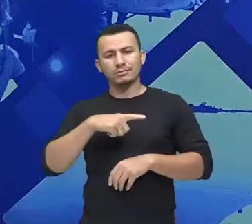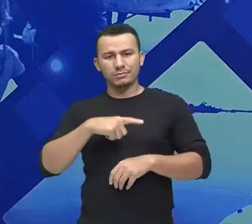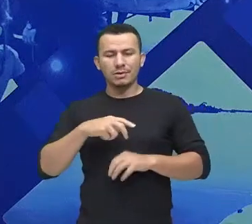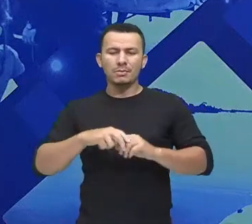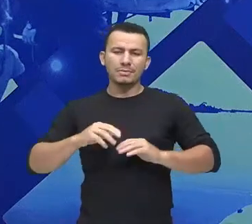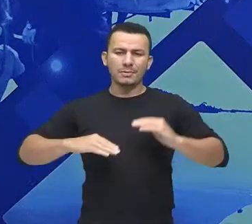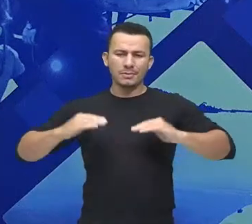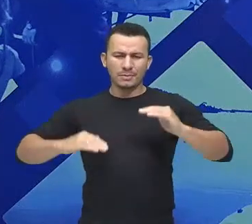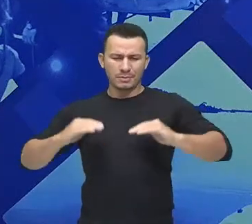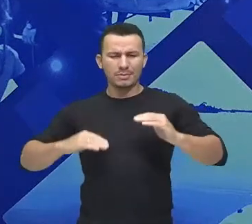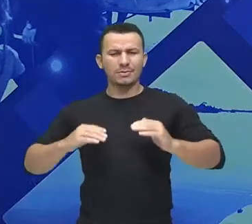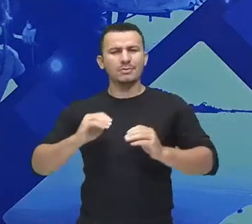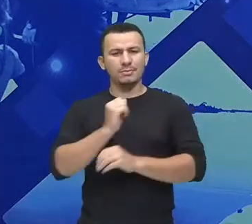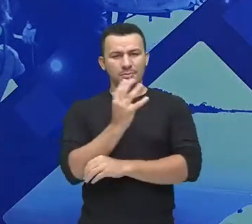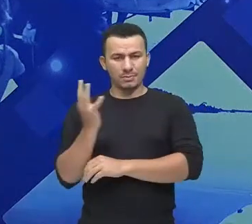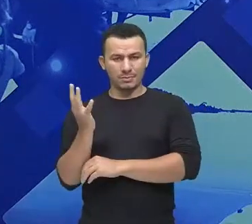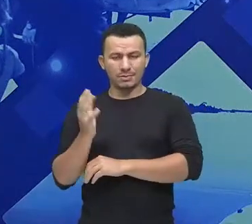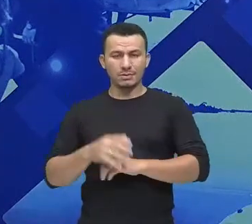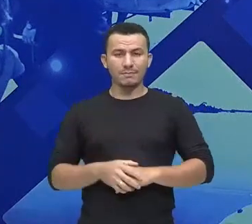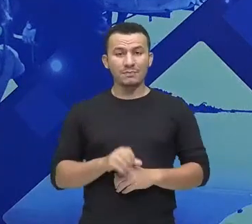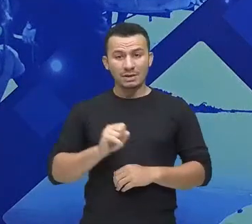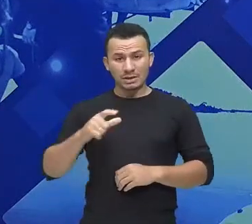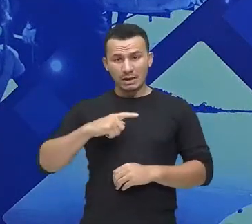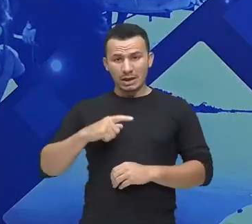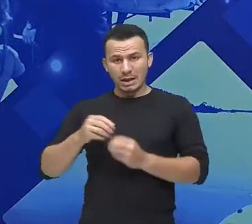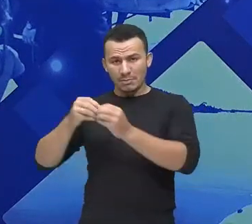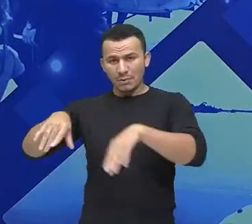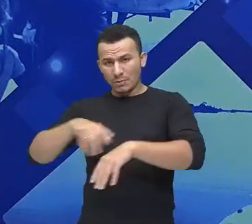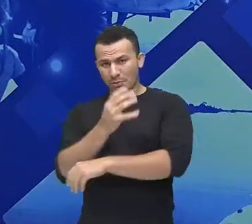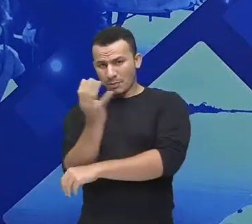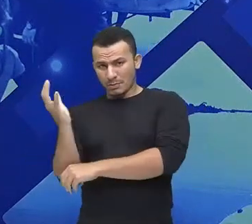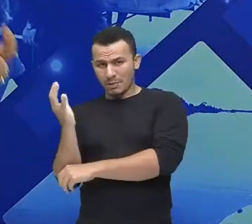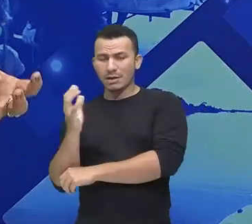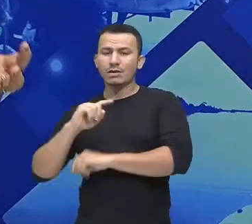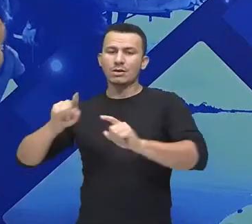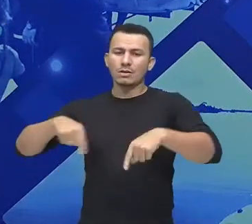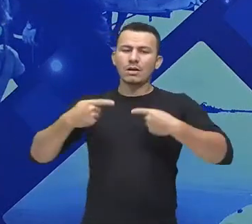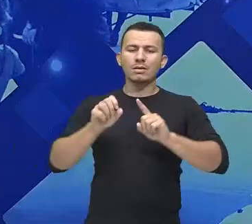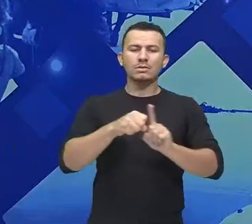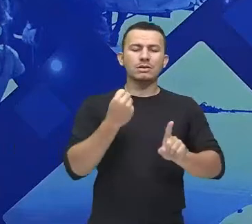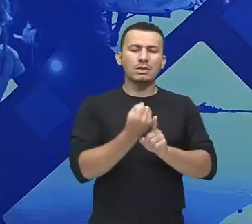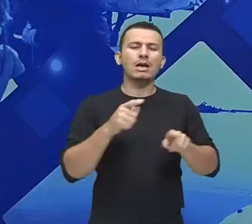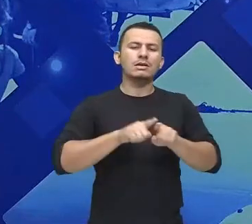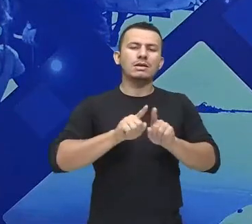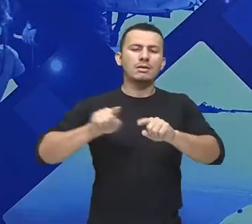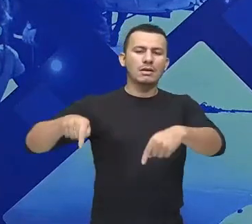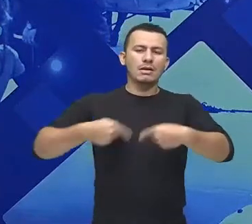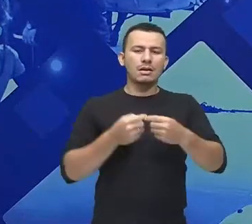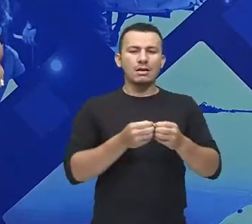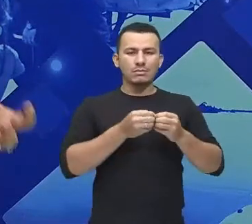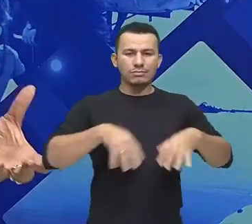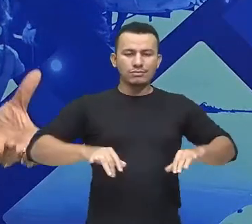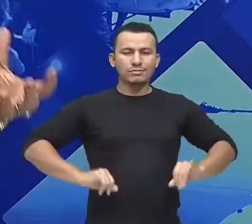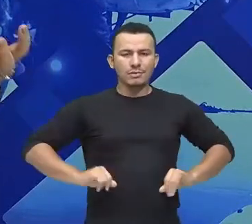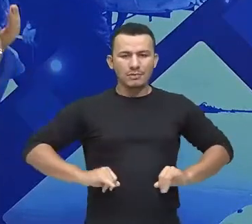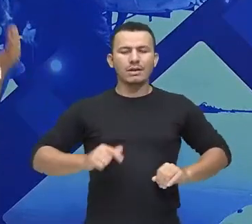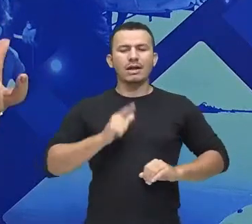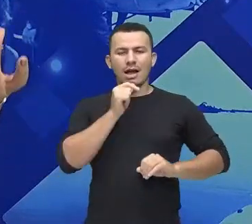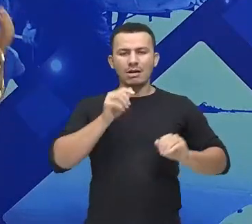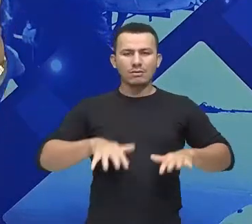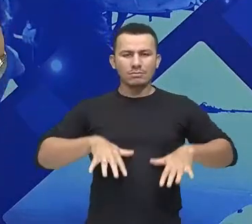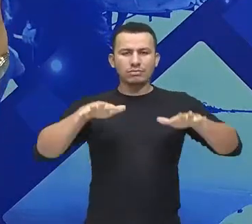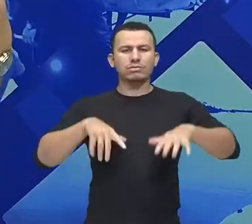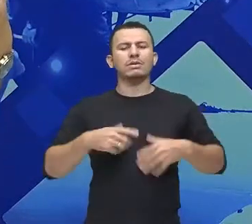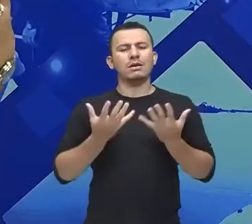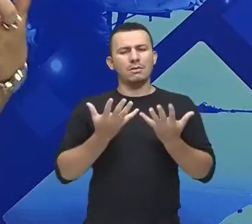desequilíbrio ambiental. Quando há desequilíbrio ambiental, nós também, seres humanos, sofremos. Você tem alagação, você tem